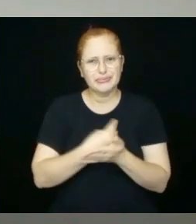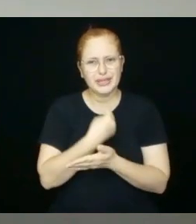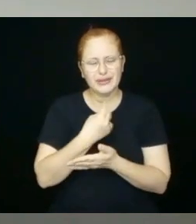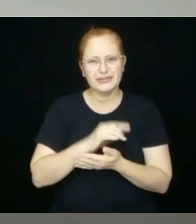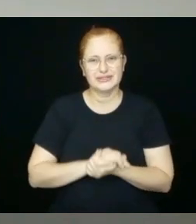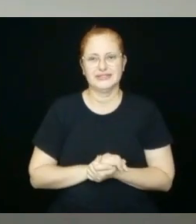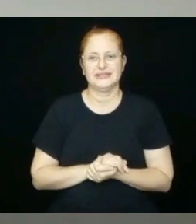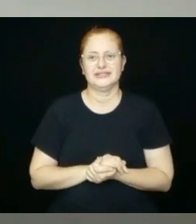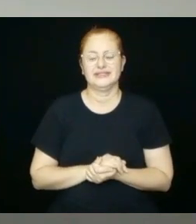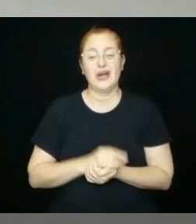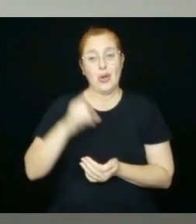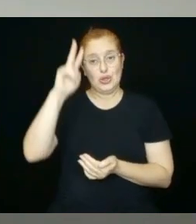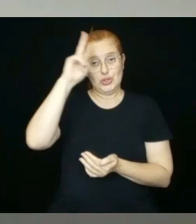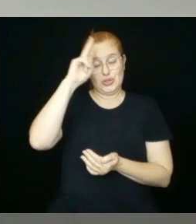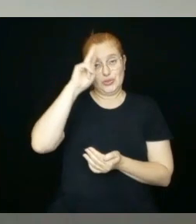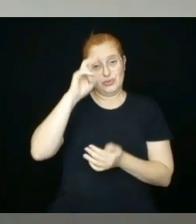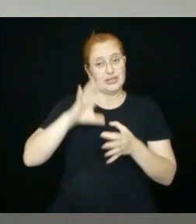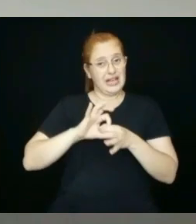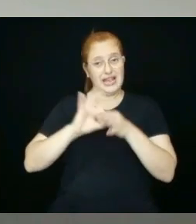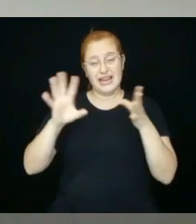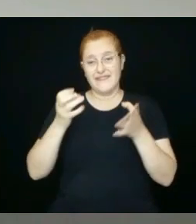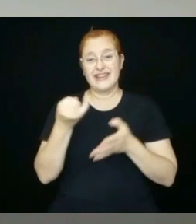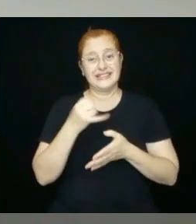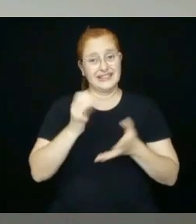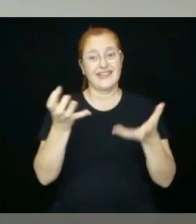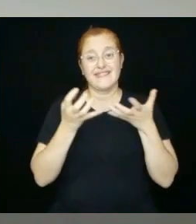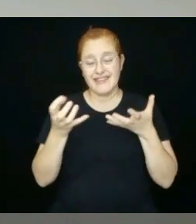de segunda, tá liberado quem quiser desenhar.